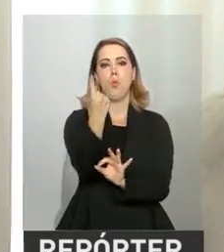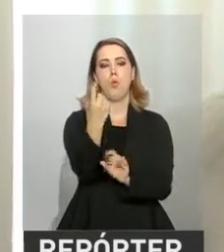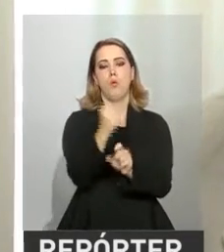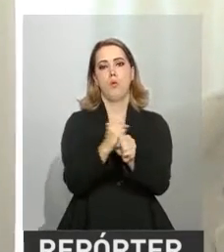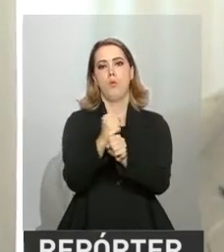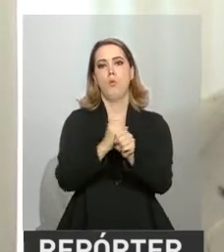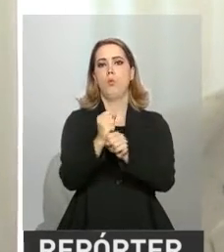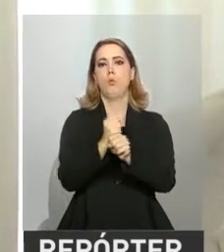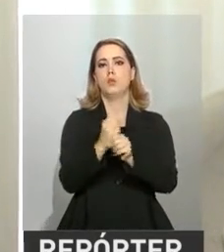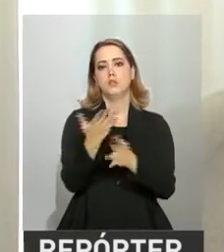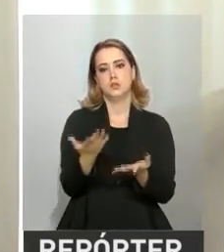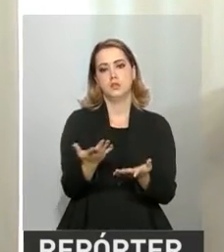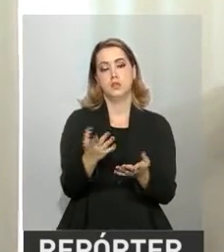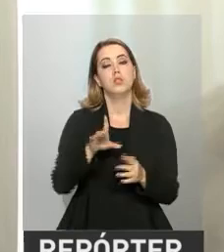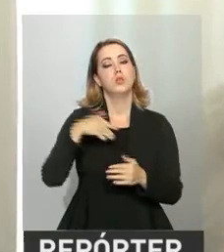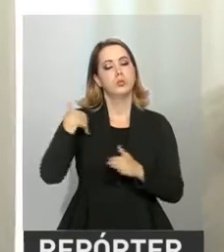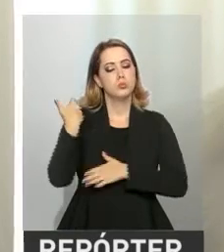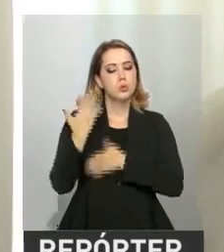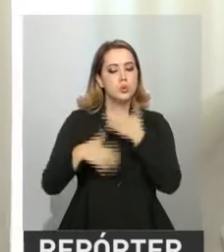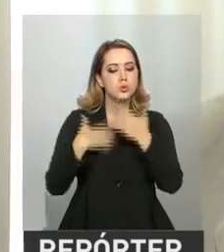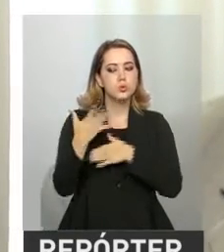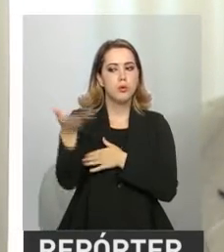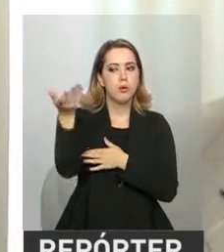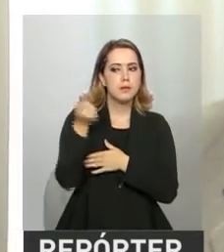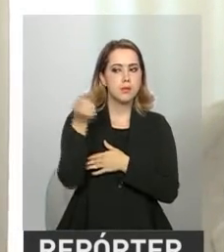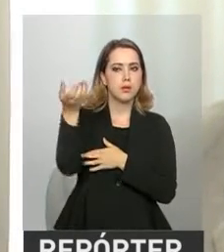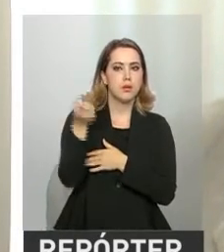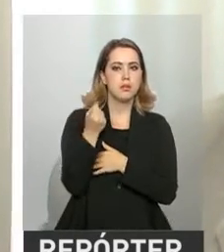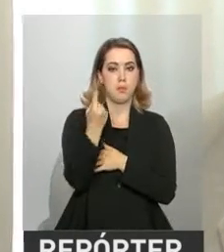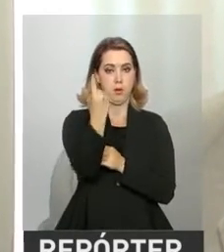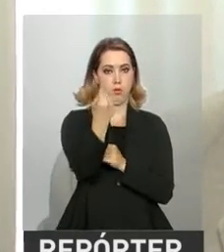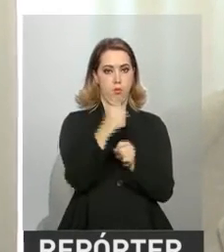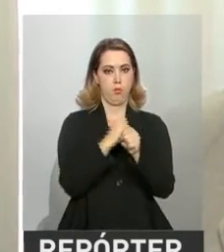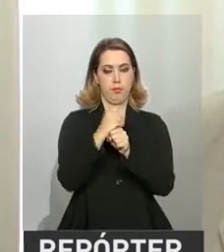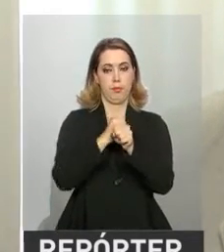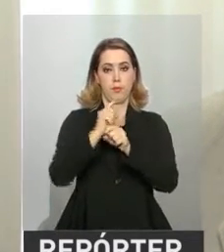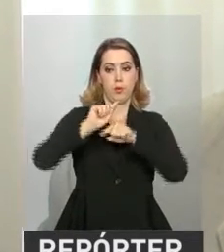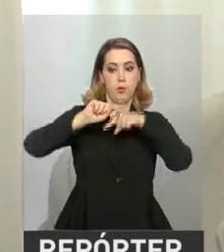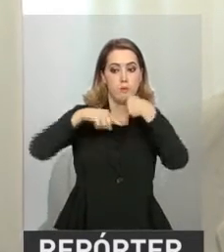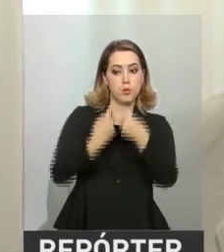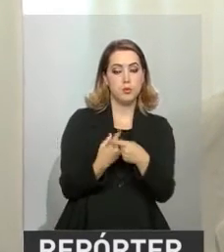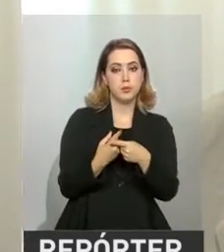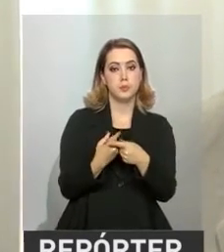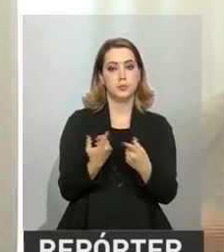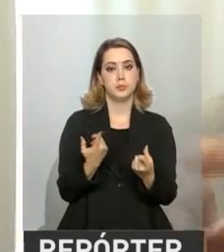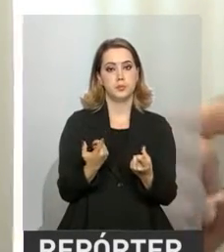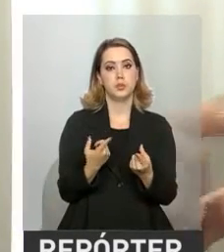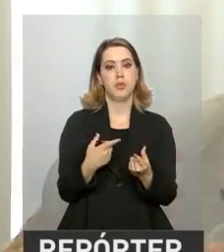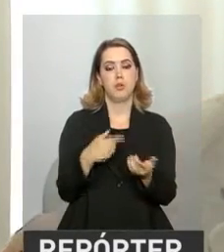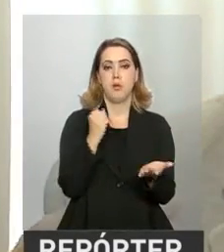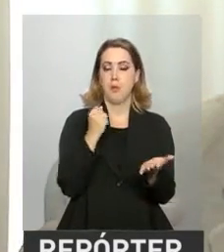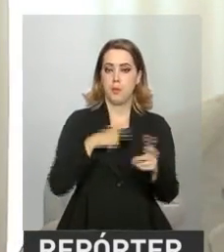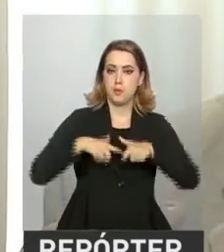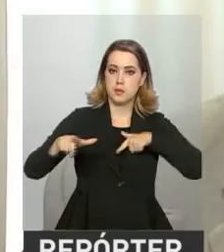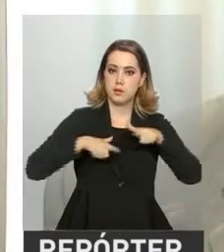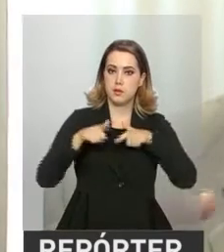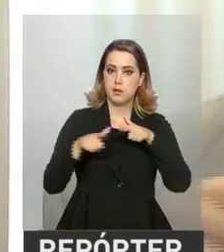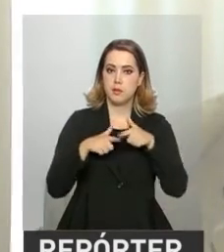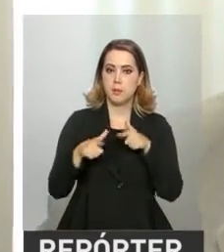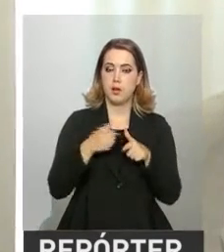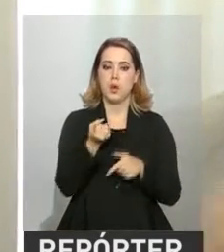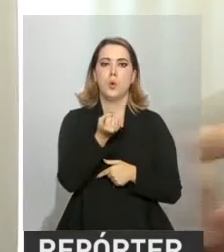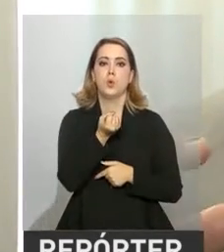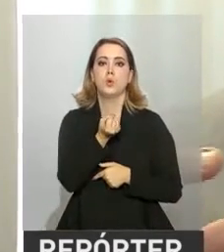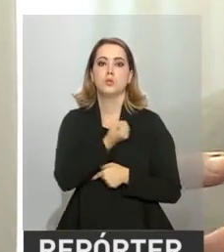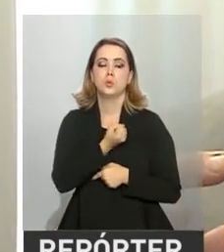menos né elas vão ainda continuar recebendo o bolsa família por um ano depois disso é aqui o número que ela tem do bolsa família